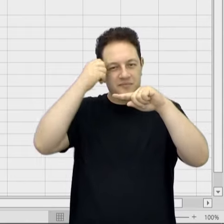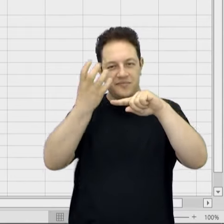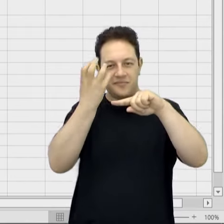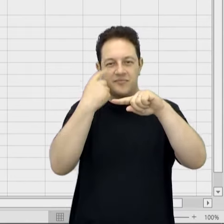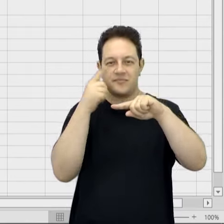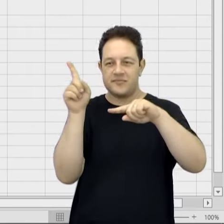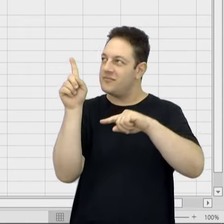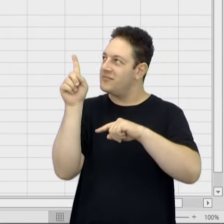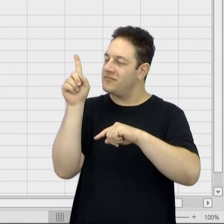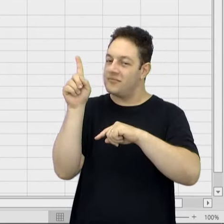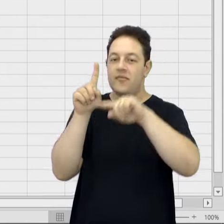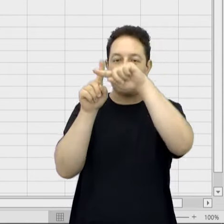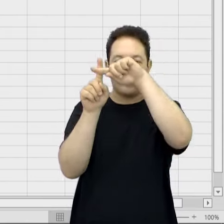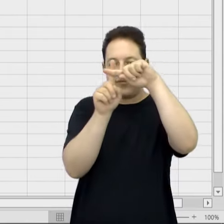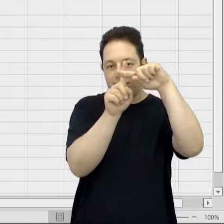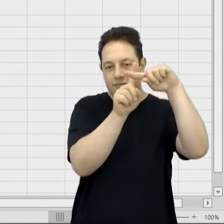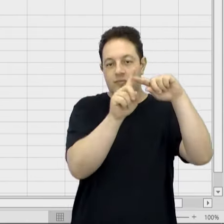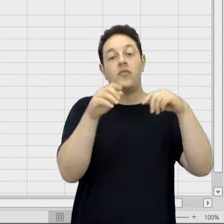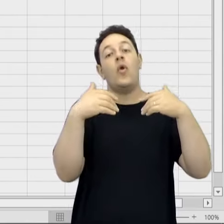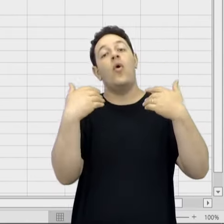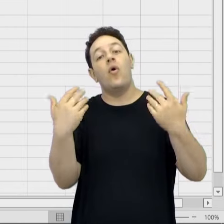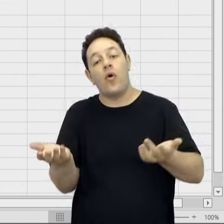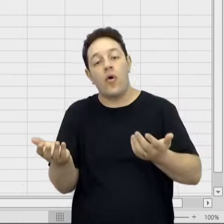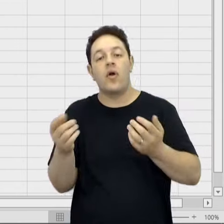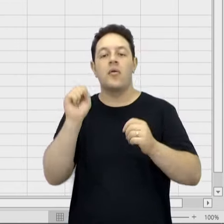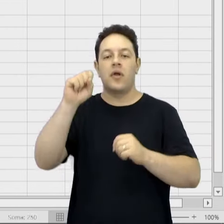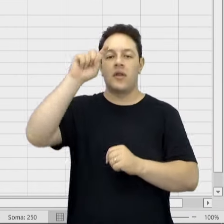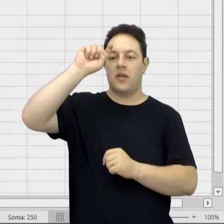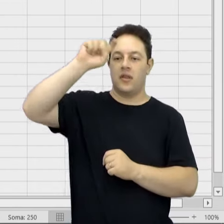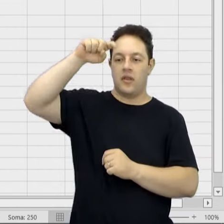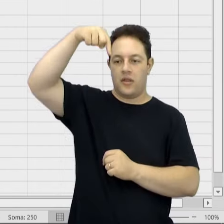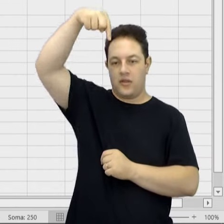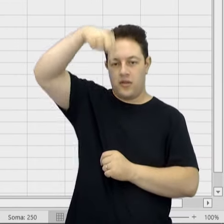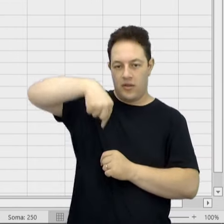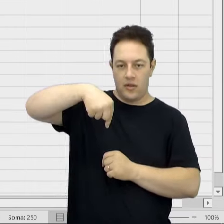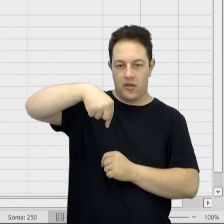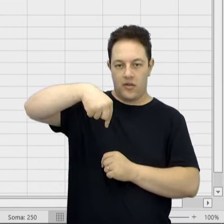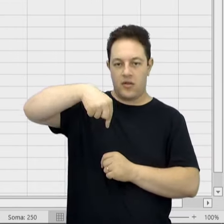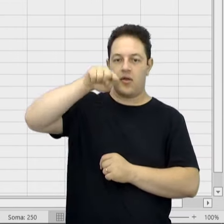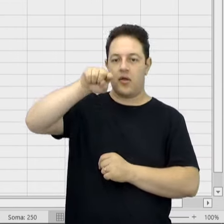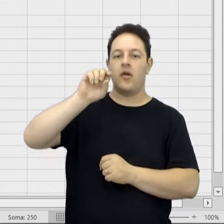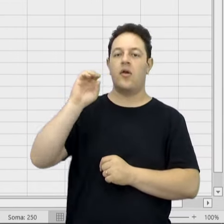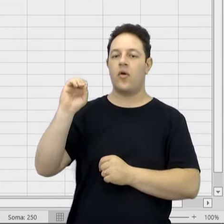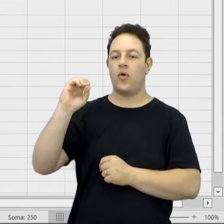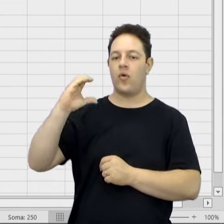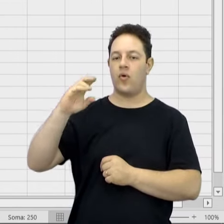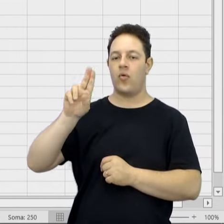a cruzinha, ou a gente clica em cima com o botão direito,